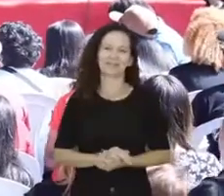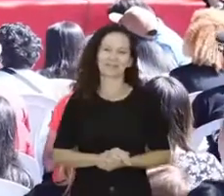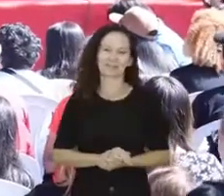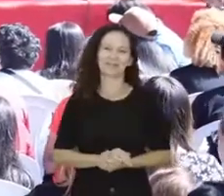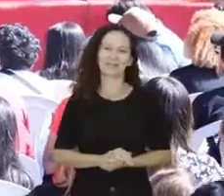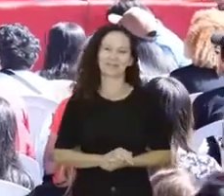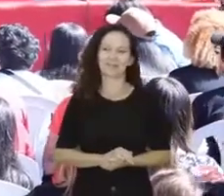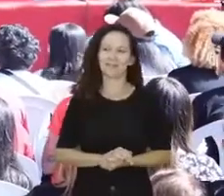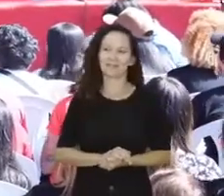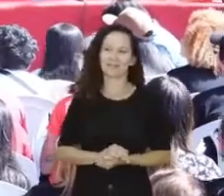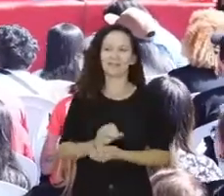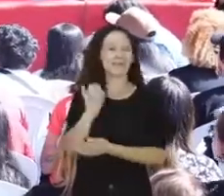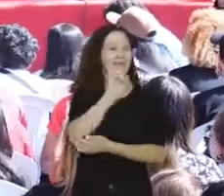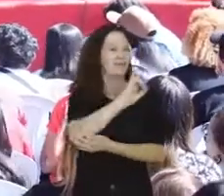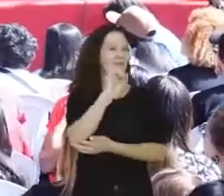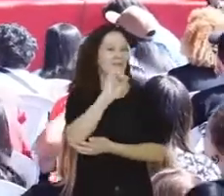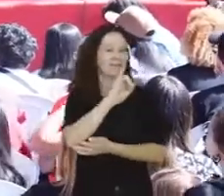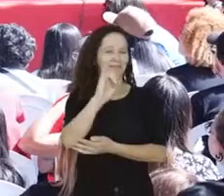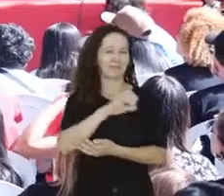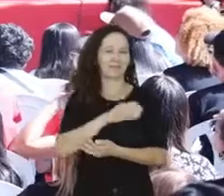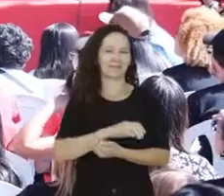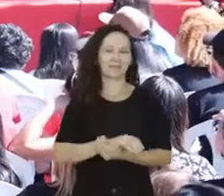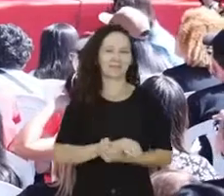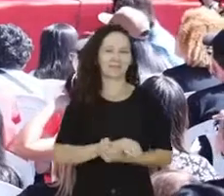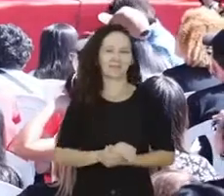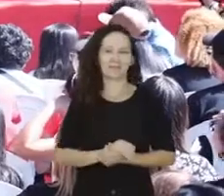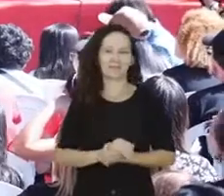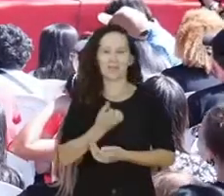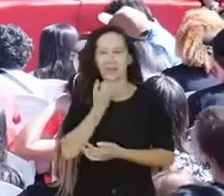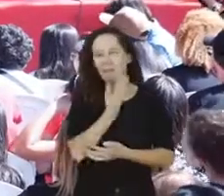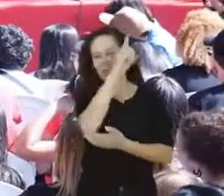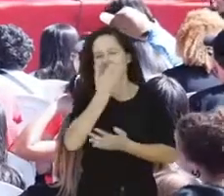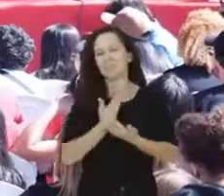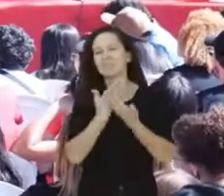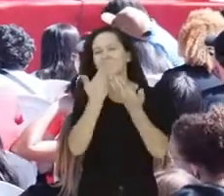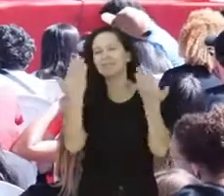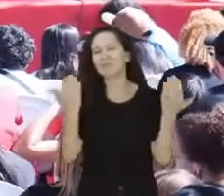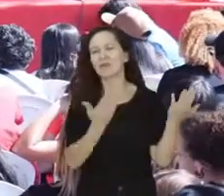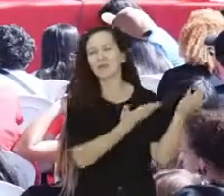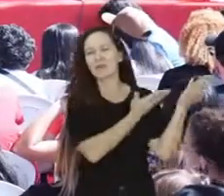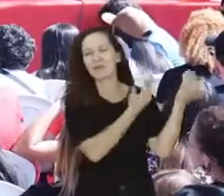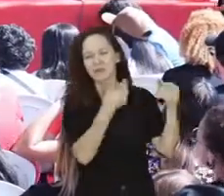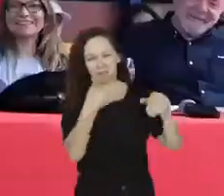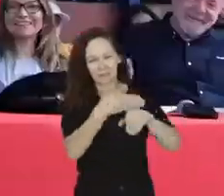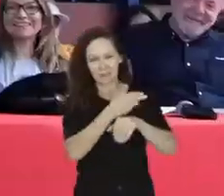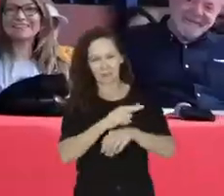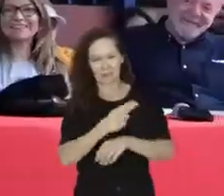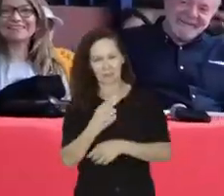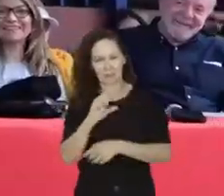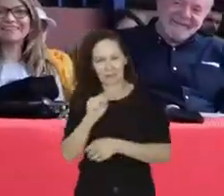Oi. Bom dia a todos os jovens aqui presentes. O meu nome é Sabrina, eu